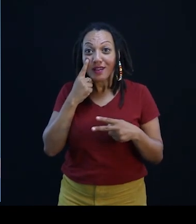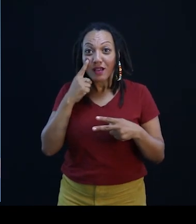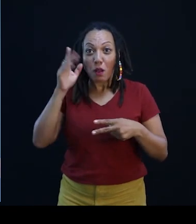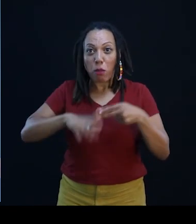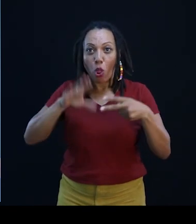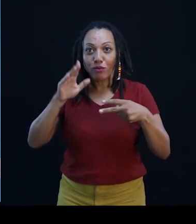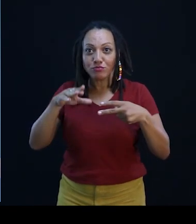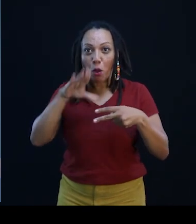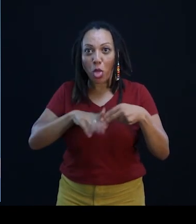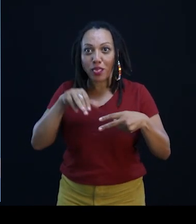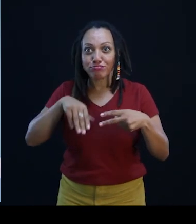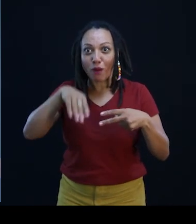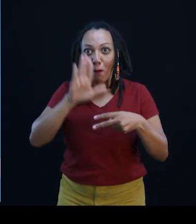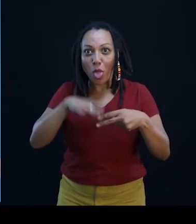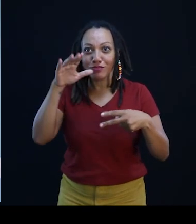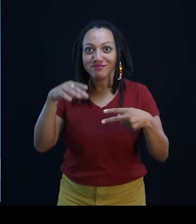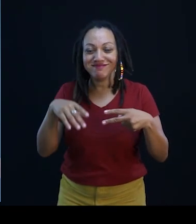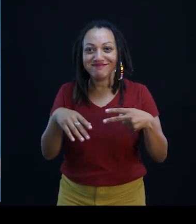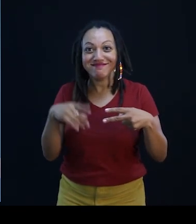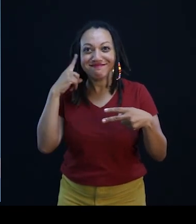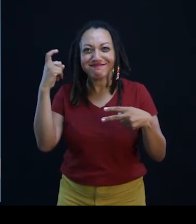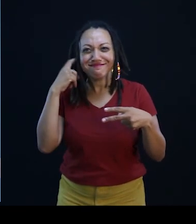gente.